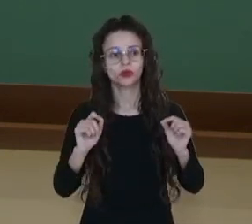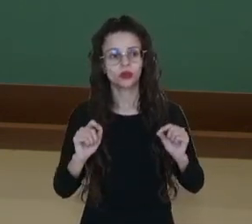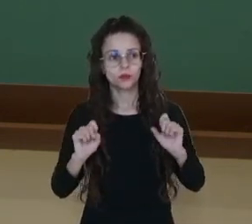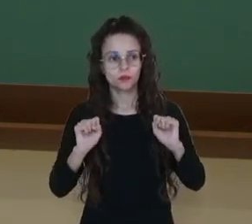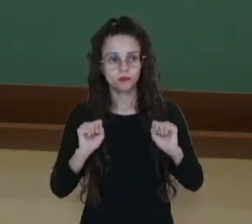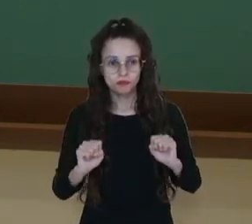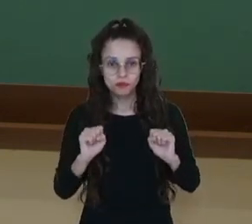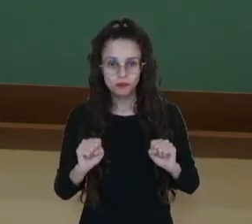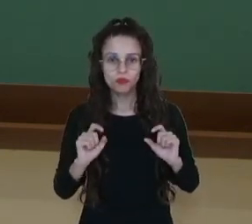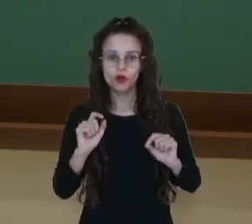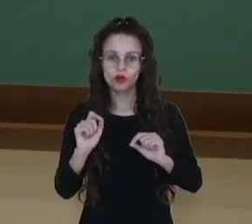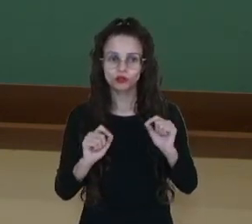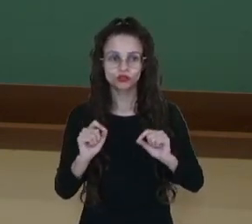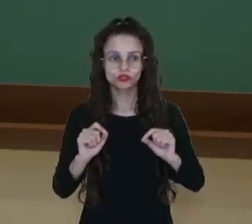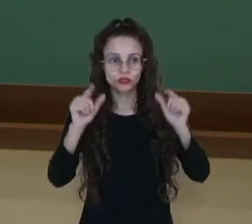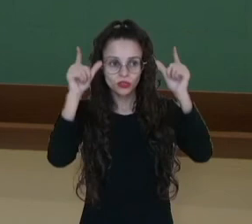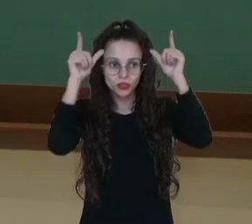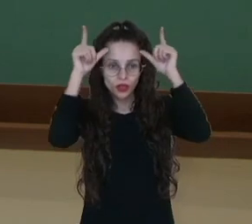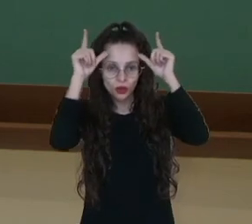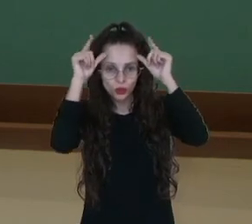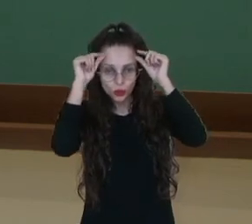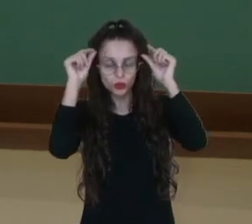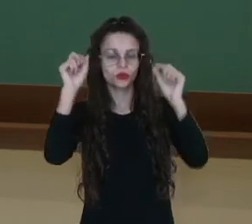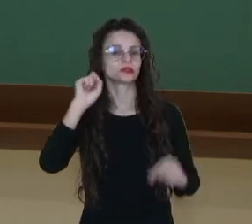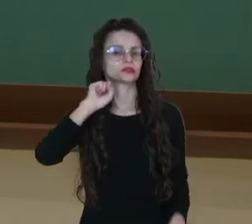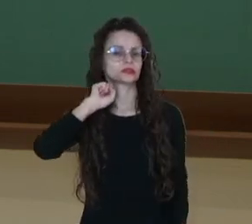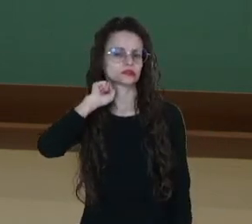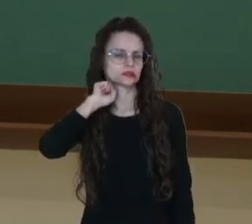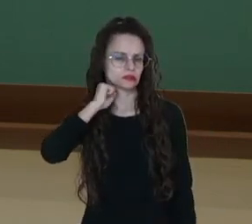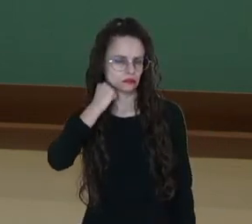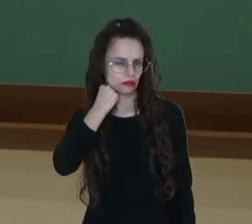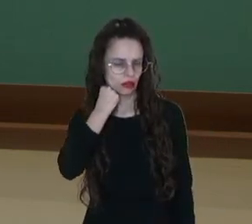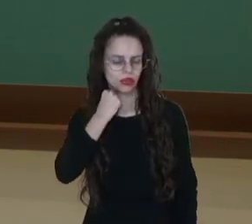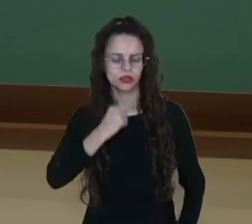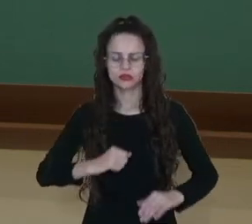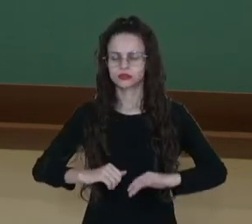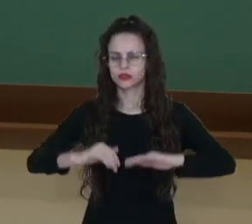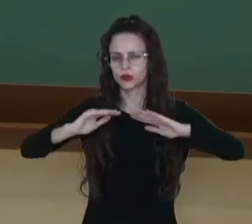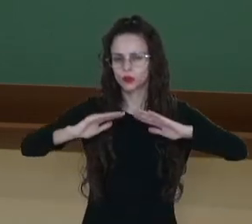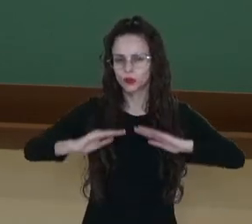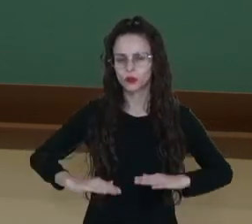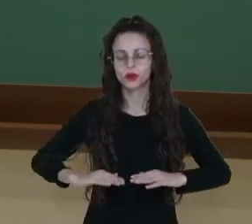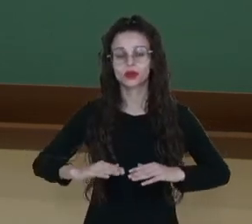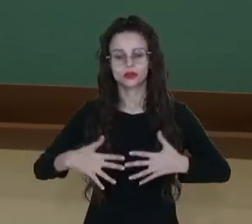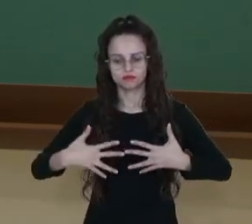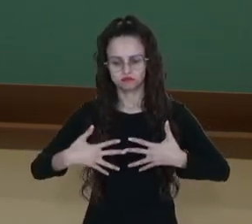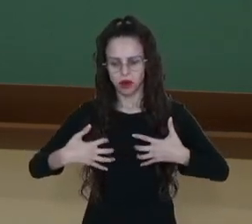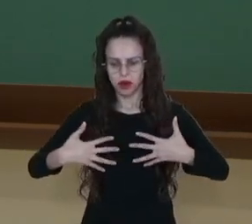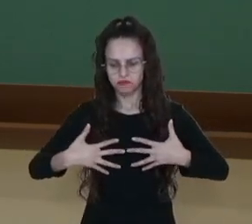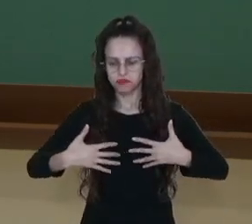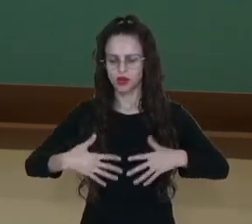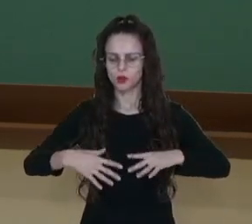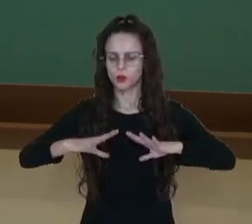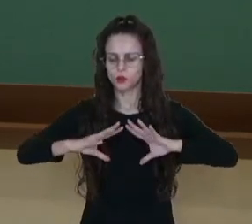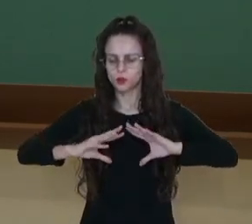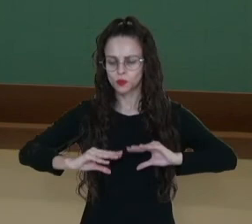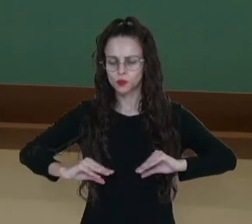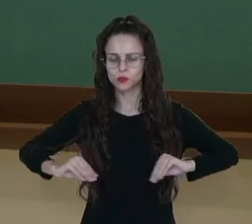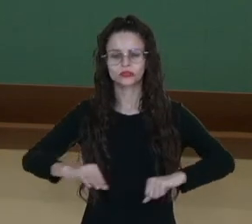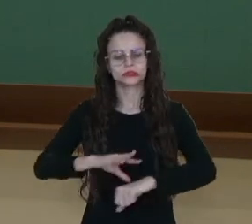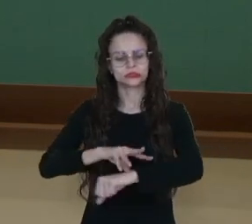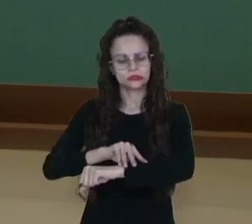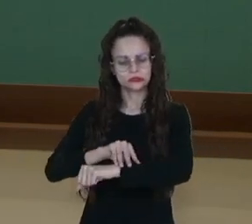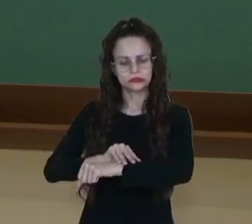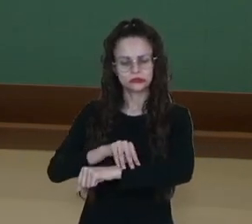ali o alívio do estresse, né? Alívio da musculatura, muitas vezes, né? Com uma dor ali de atividades